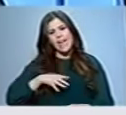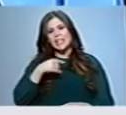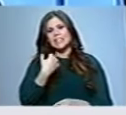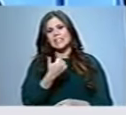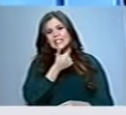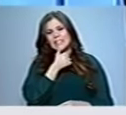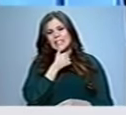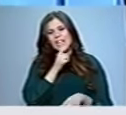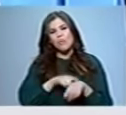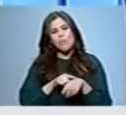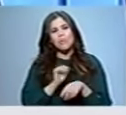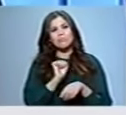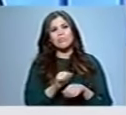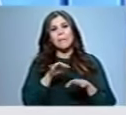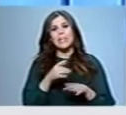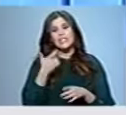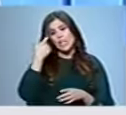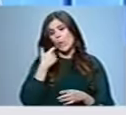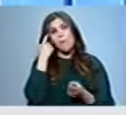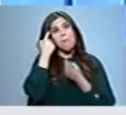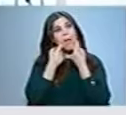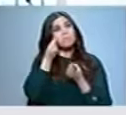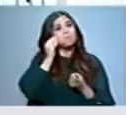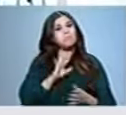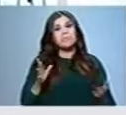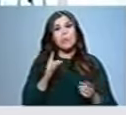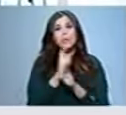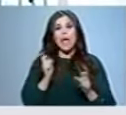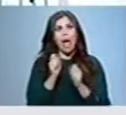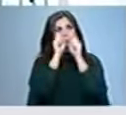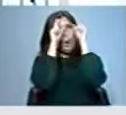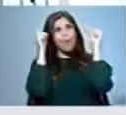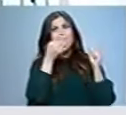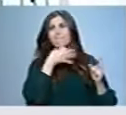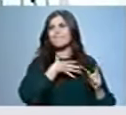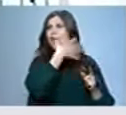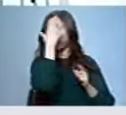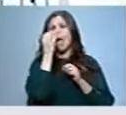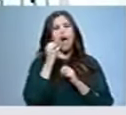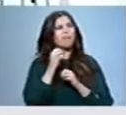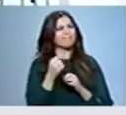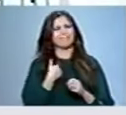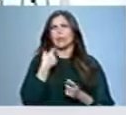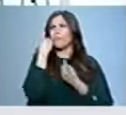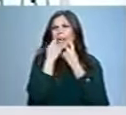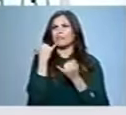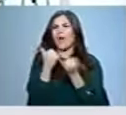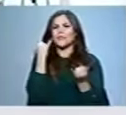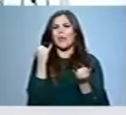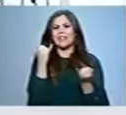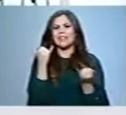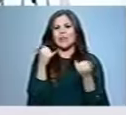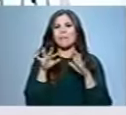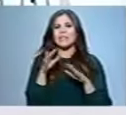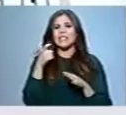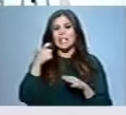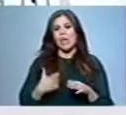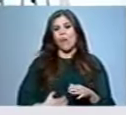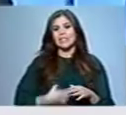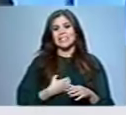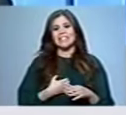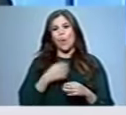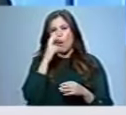homem pensa. Terrível! O sol levanta-se de manhã e... Esta máquina não para de pensar, não é? E a verdade é que eu tenho sentido uma